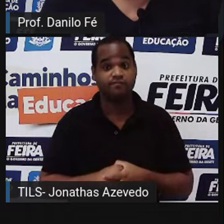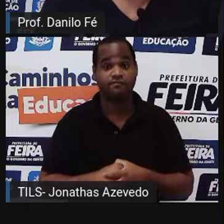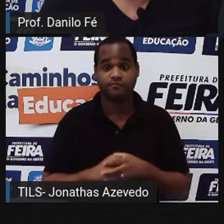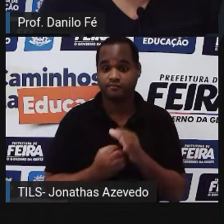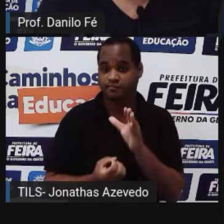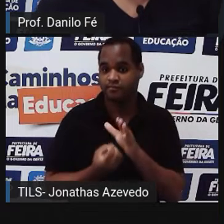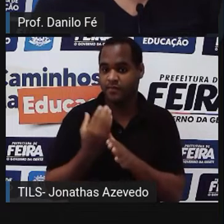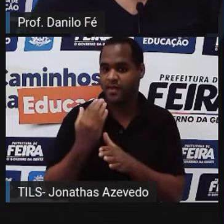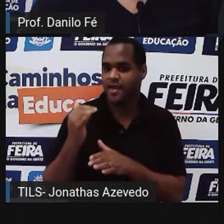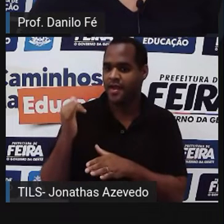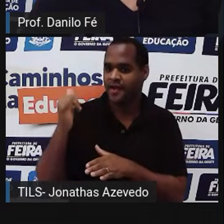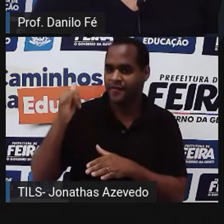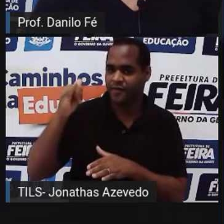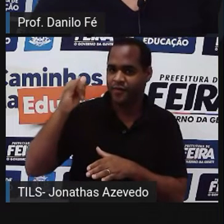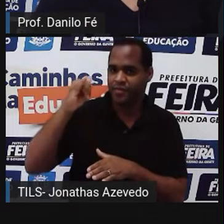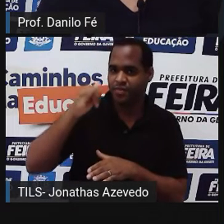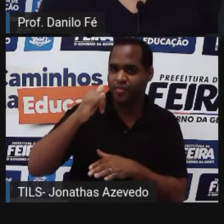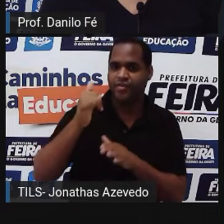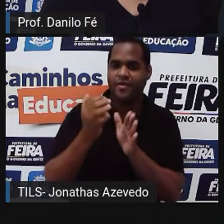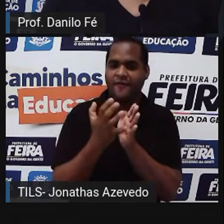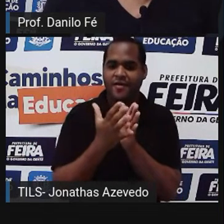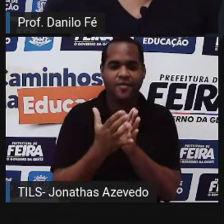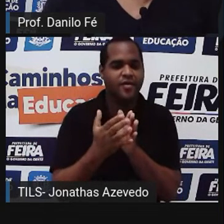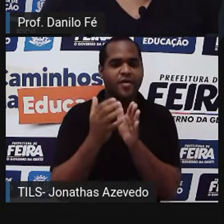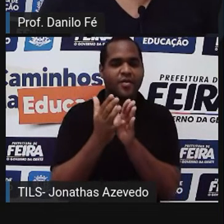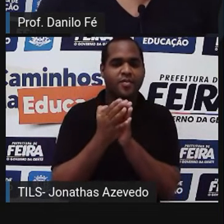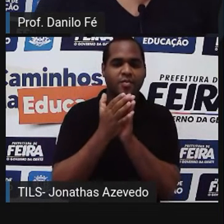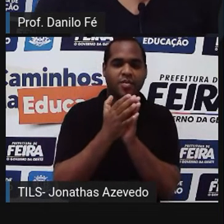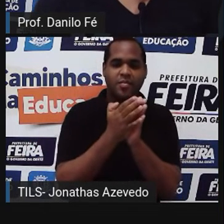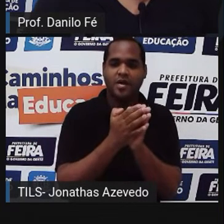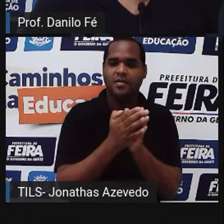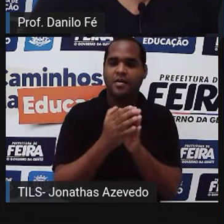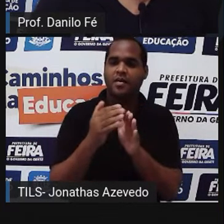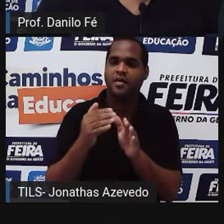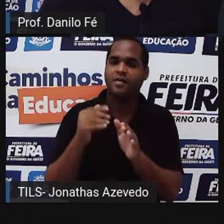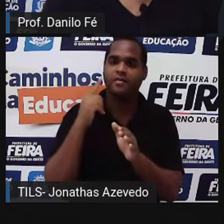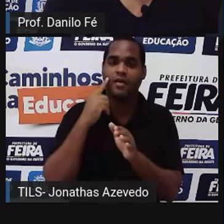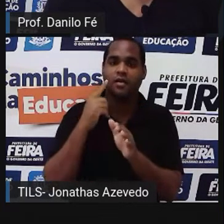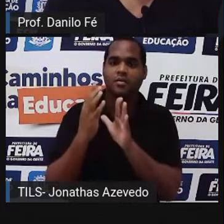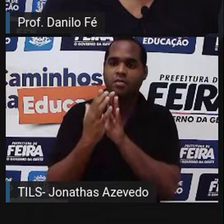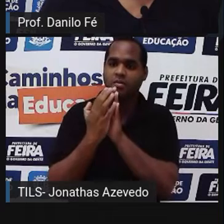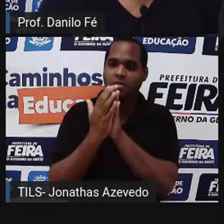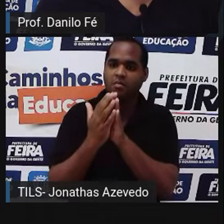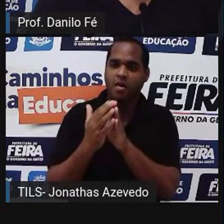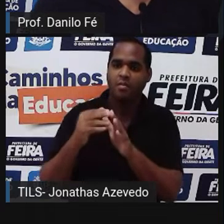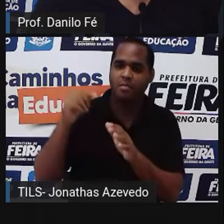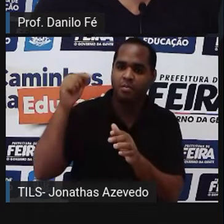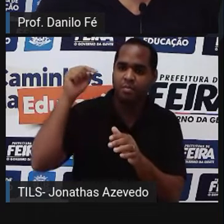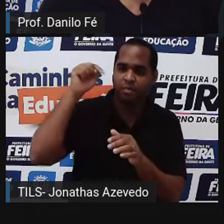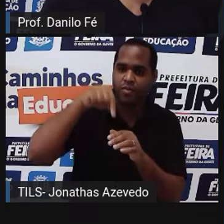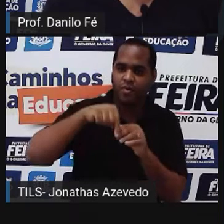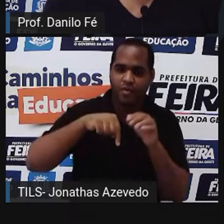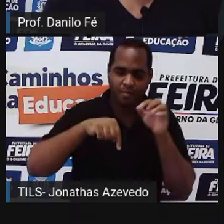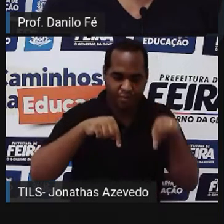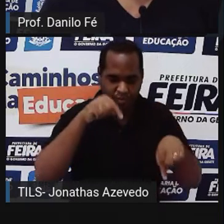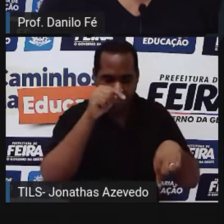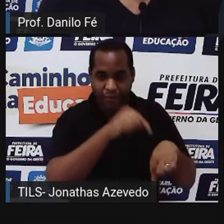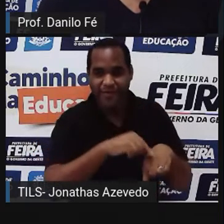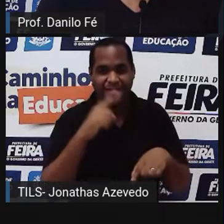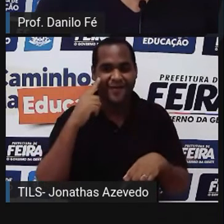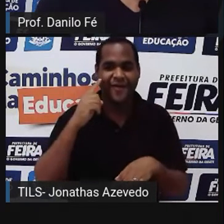avião derruba navio. E aí que a melhor forma de afundar um navio é com avião. E aí eles inventam